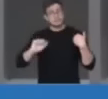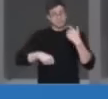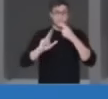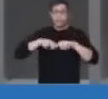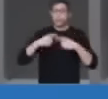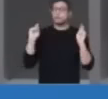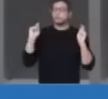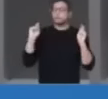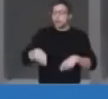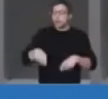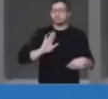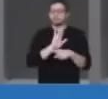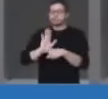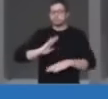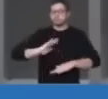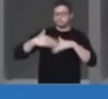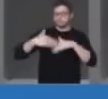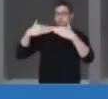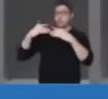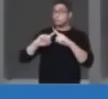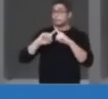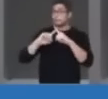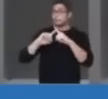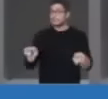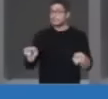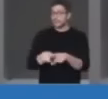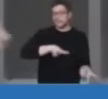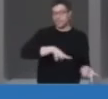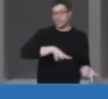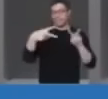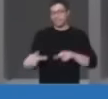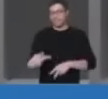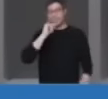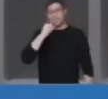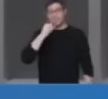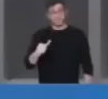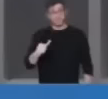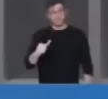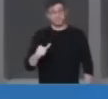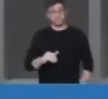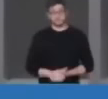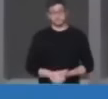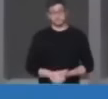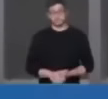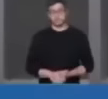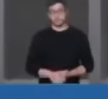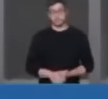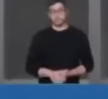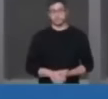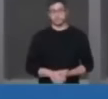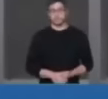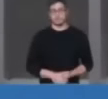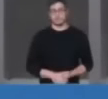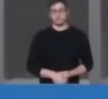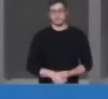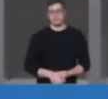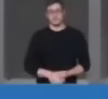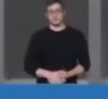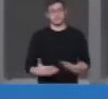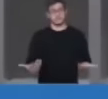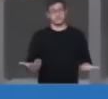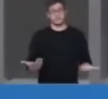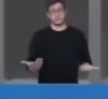e ao mesmo tempo fazer a transição energética esse deve ser o papel de uma empresa de energia como é a Petrobras brasileira para além das cadeias de produção do